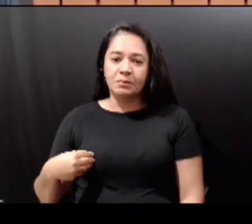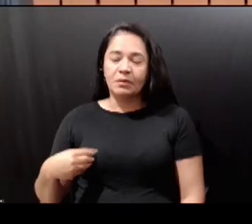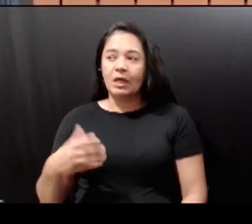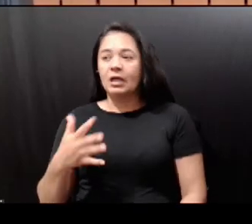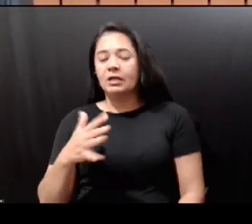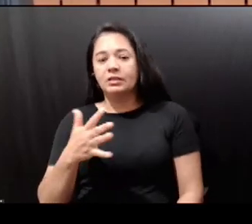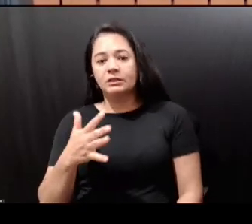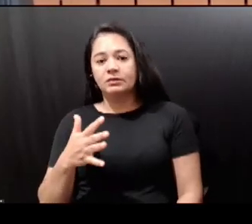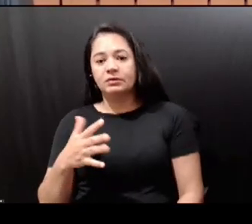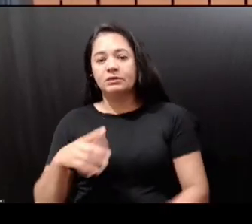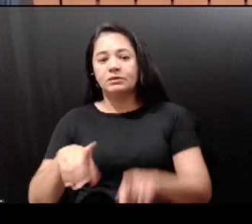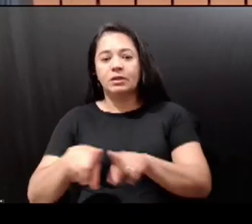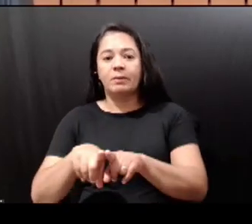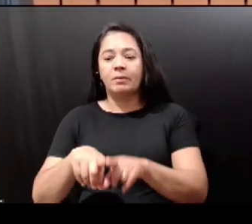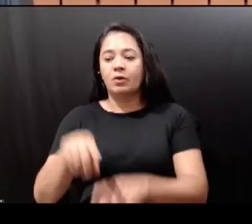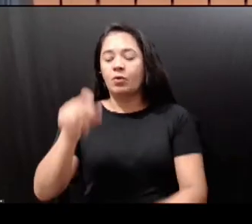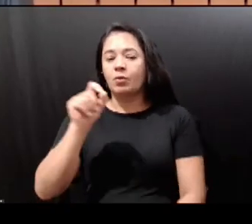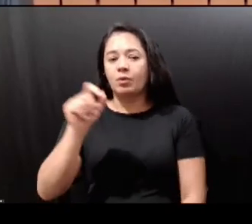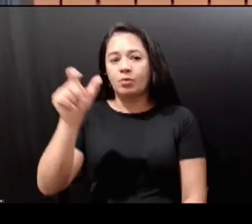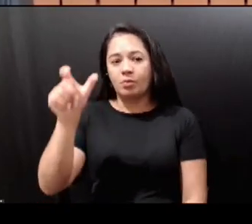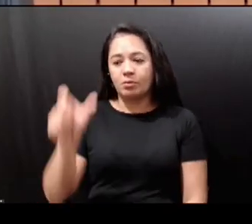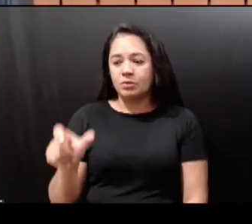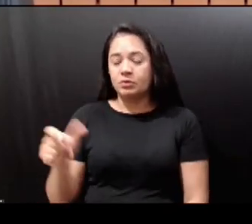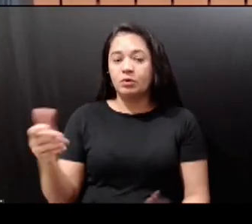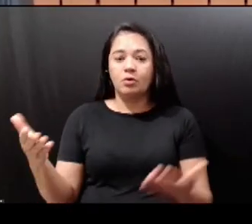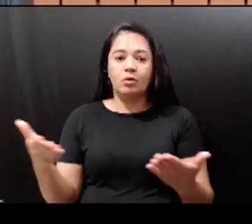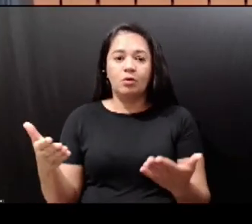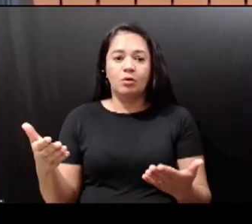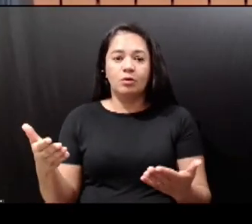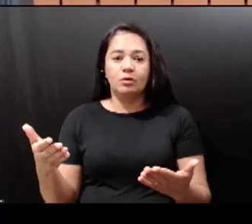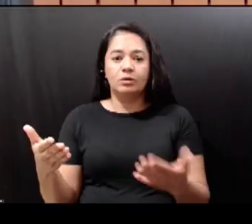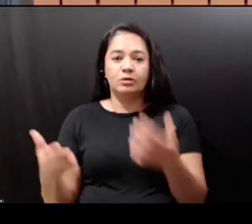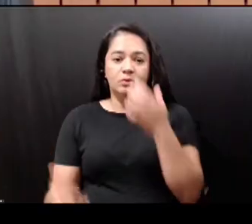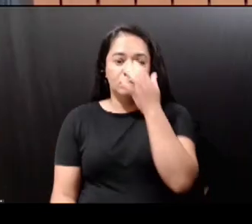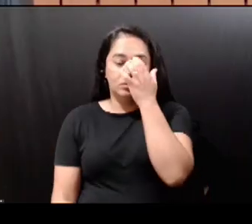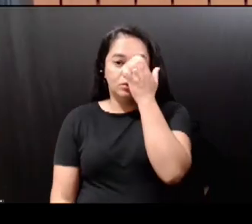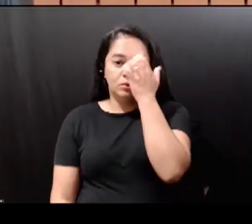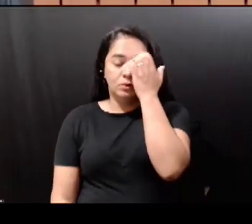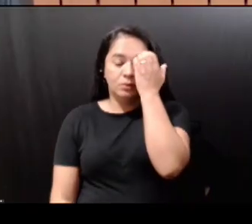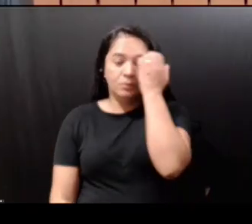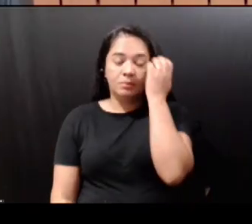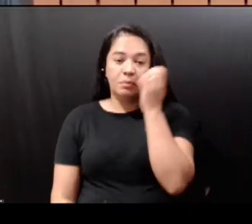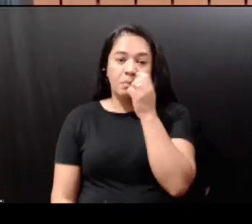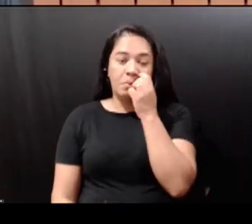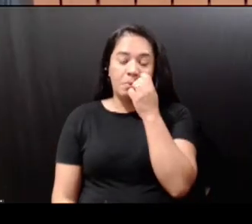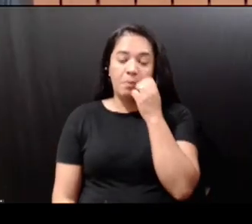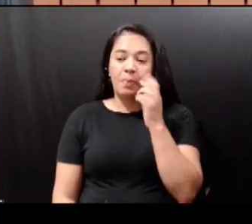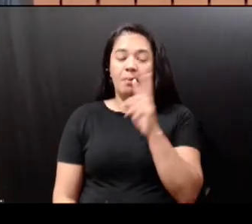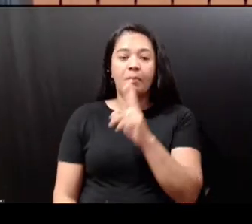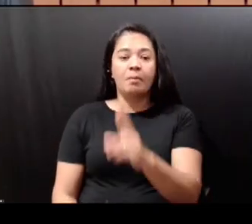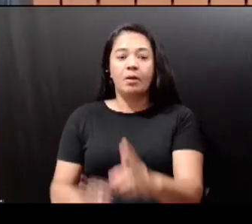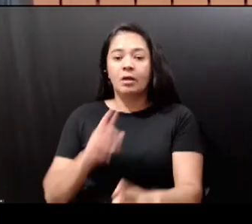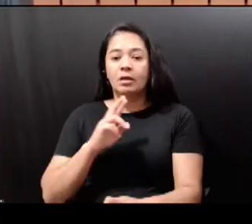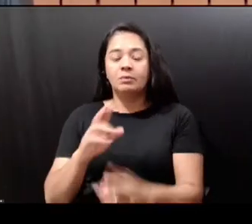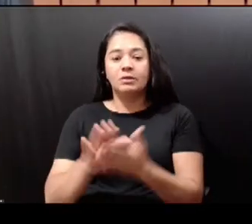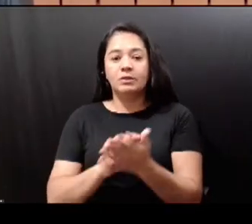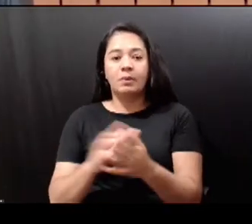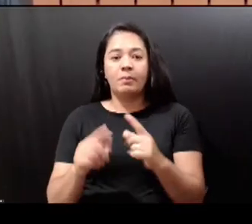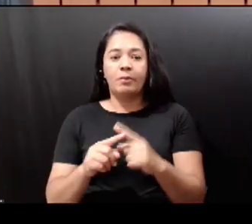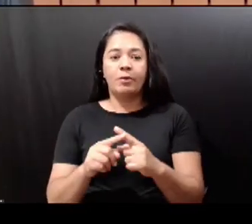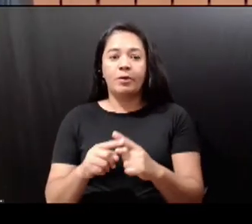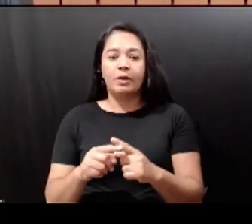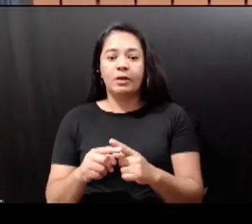a pessoa, hoje, ela não tem ninguém física para estar respondendo. Nós sabemos aqui que muitas pessoas que pagam